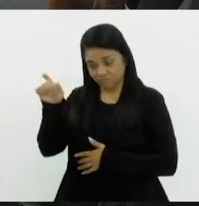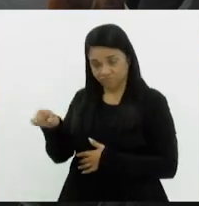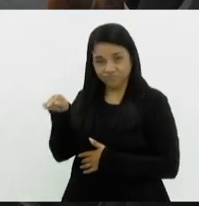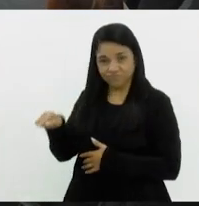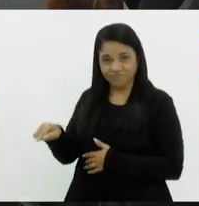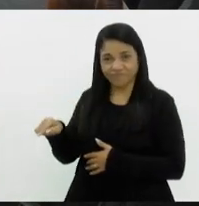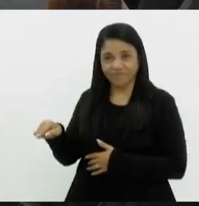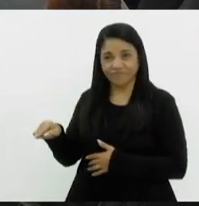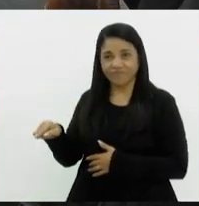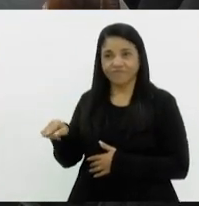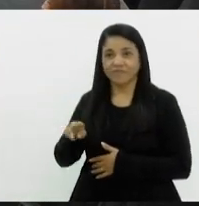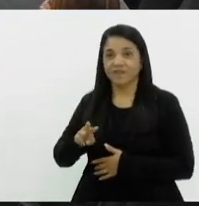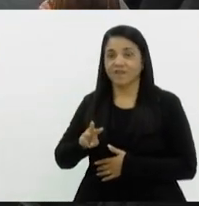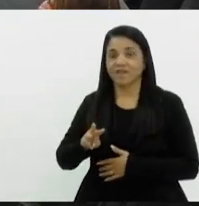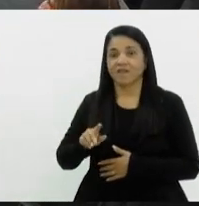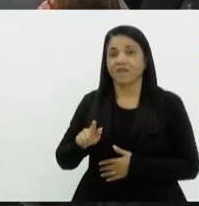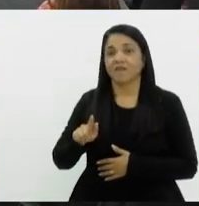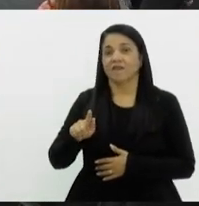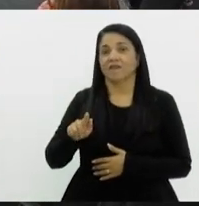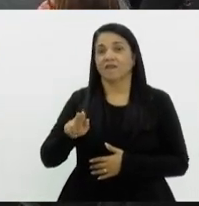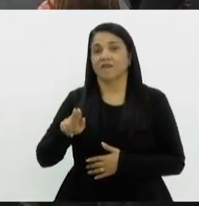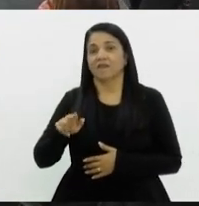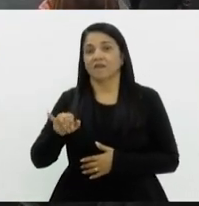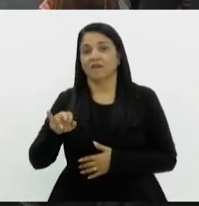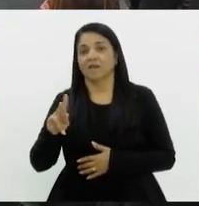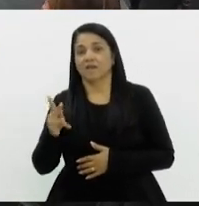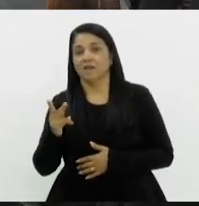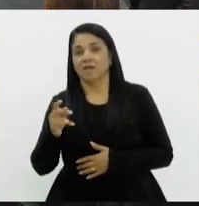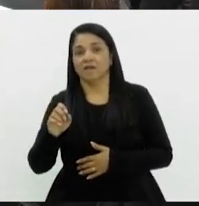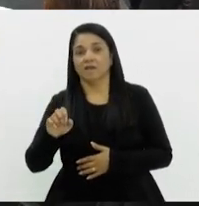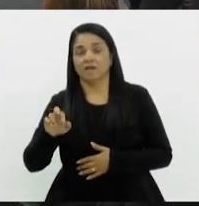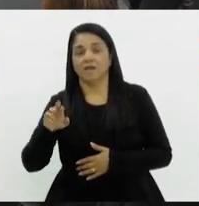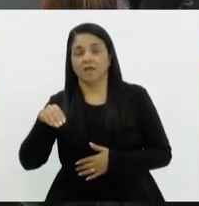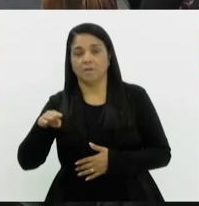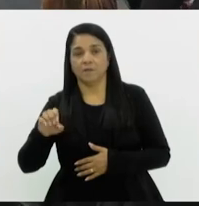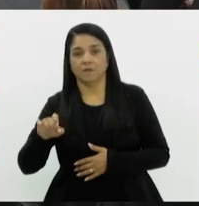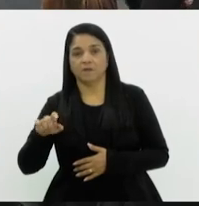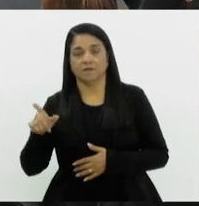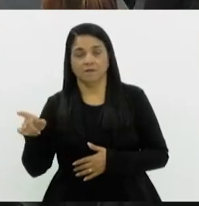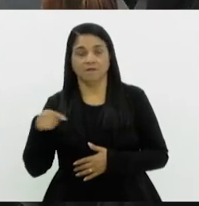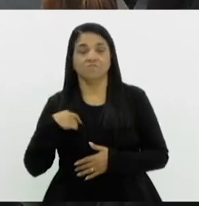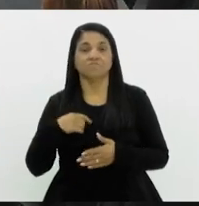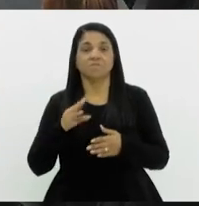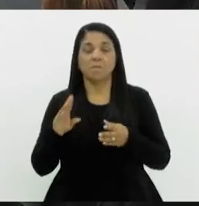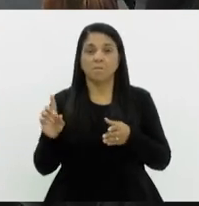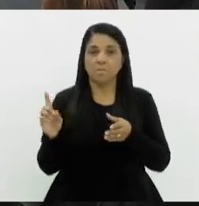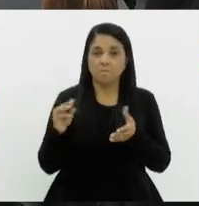deputado Guilherme Val... Guilherme Delaroli. Ah, é verdade. Membro efetivo da CCJ.